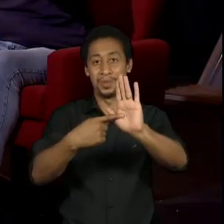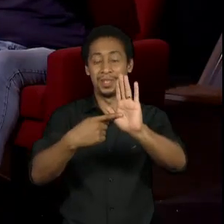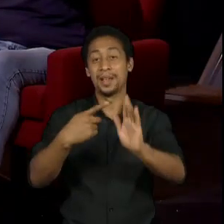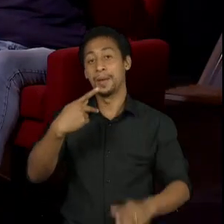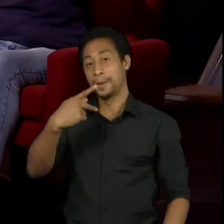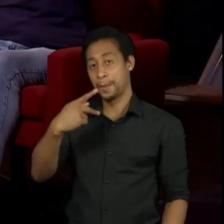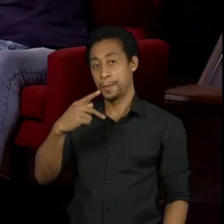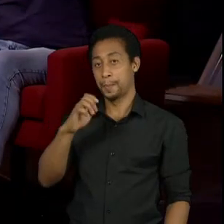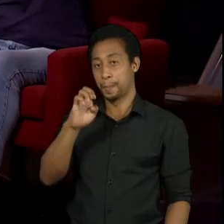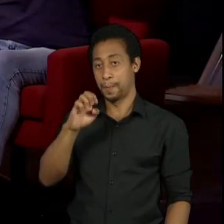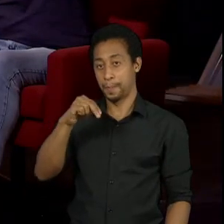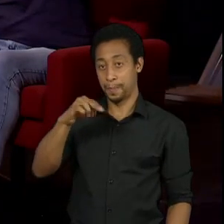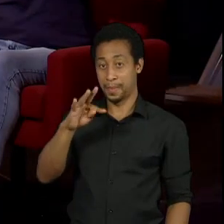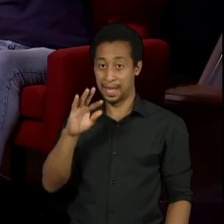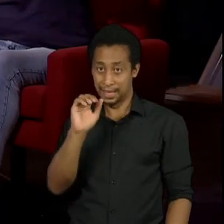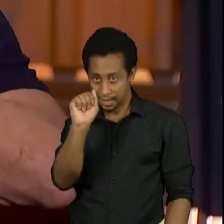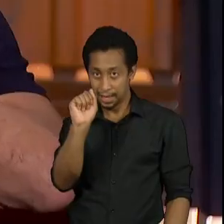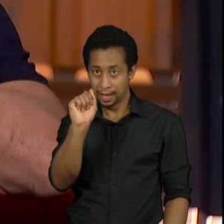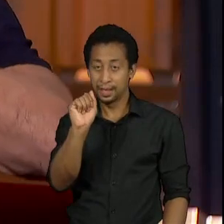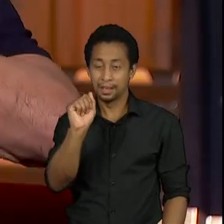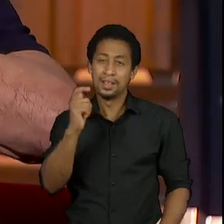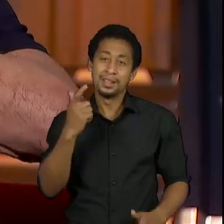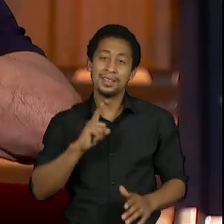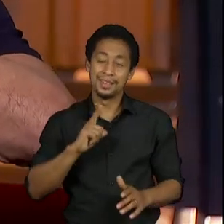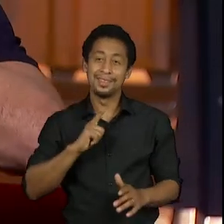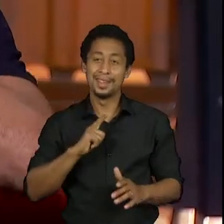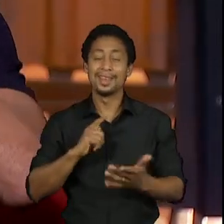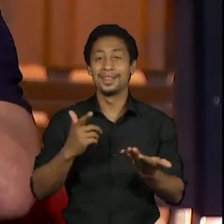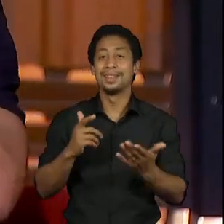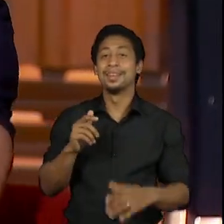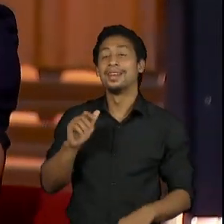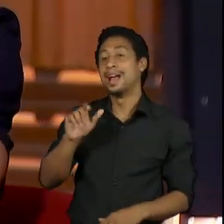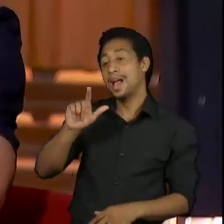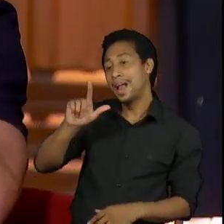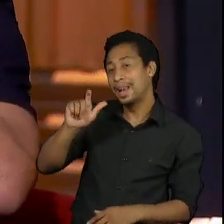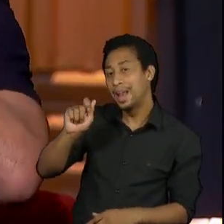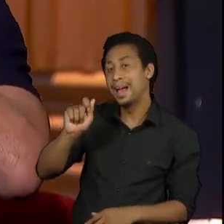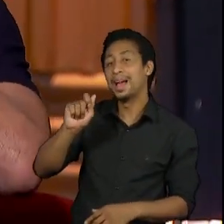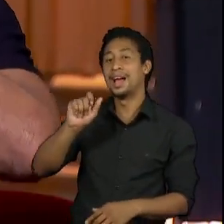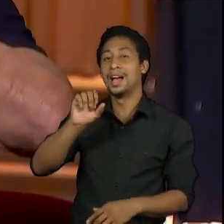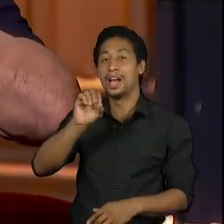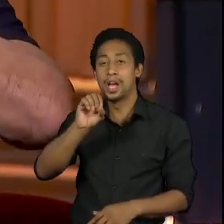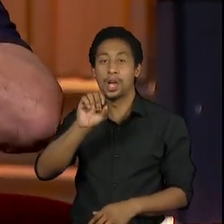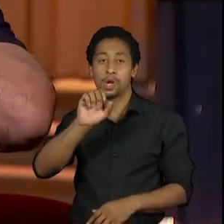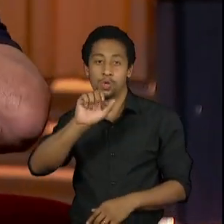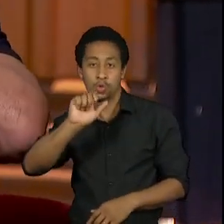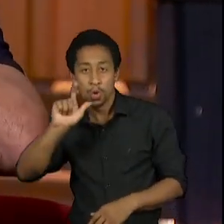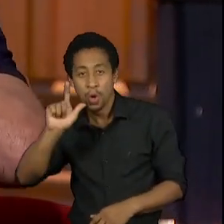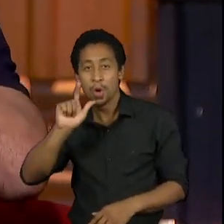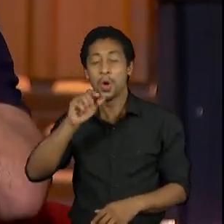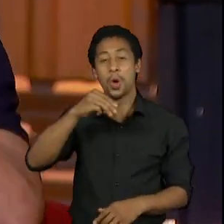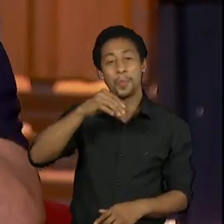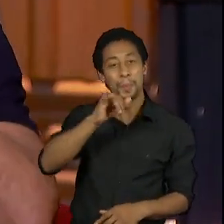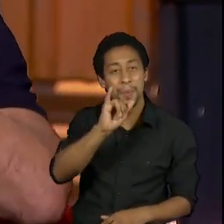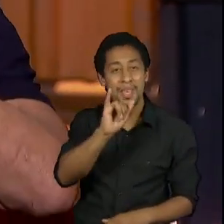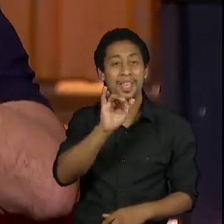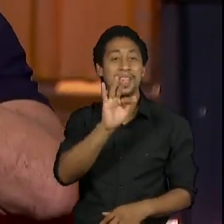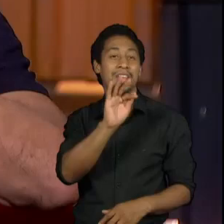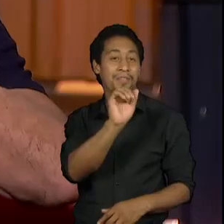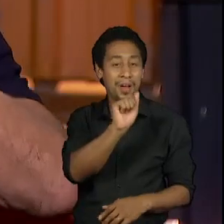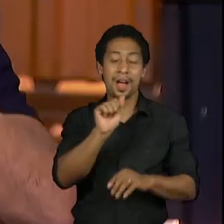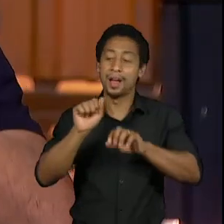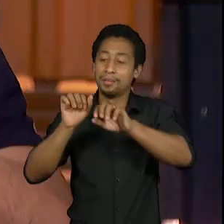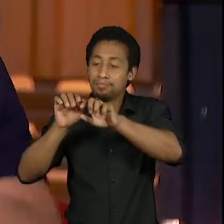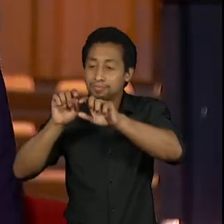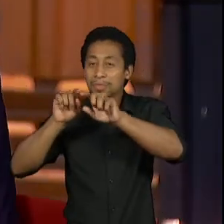Sol, lá, do, ré, mi, mi, sol, lá, do, lá, sol, mi, ré, mi, ré,